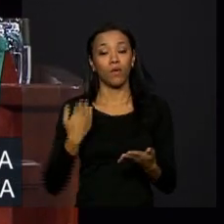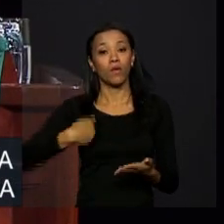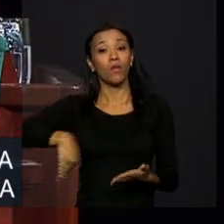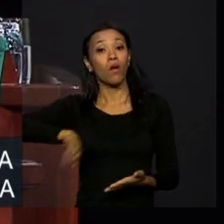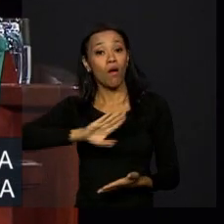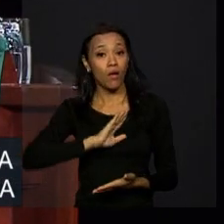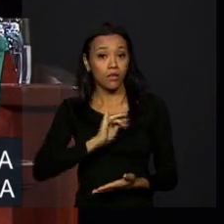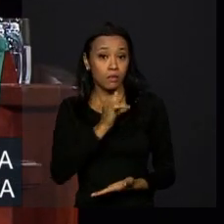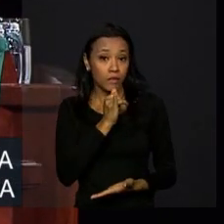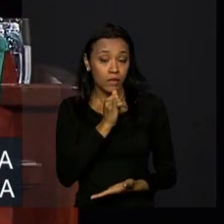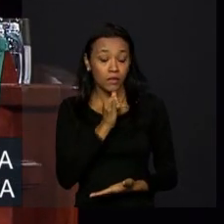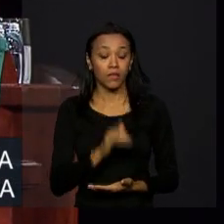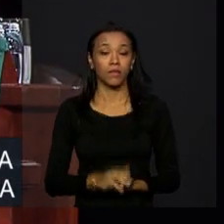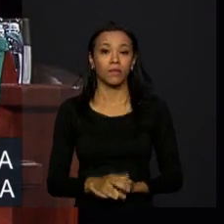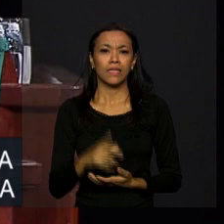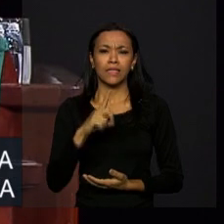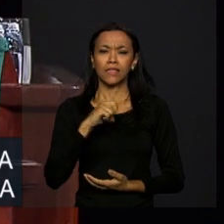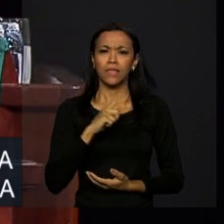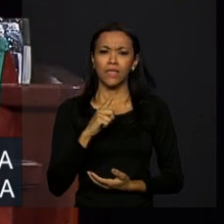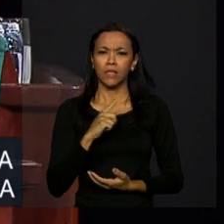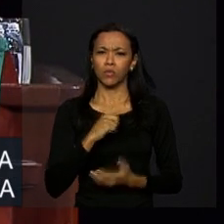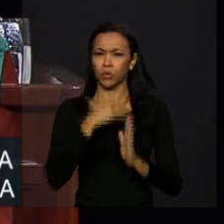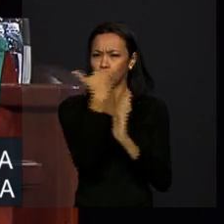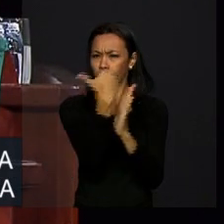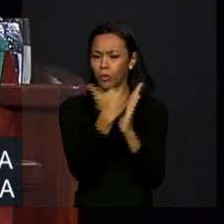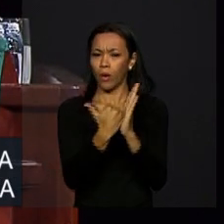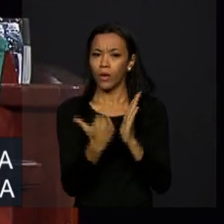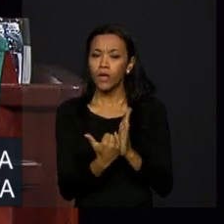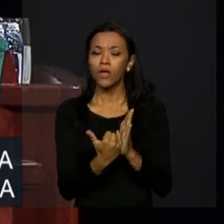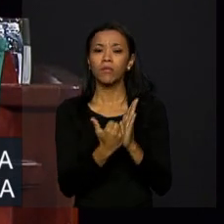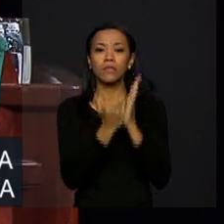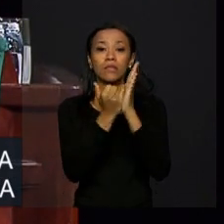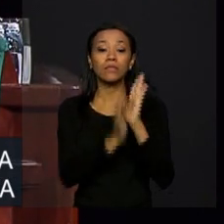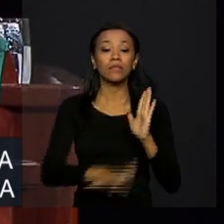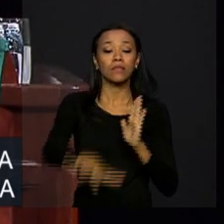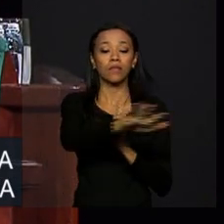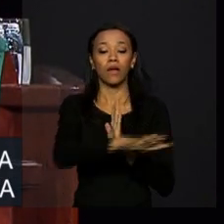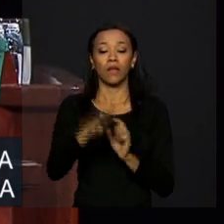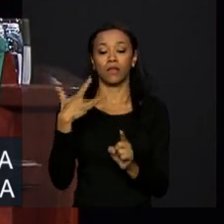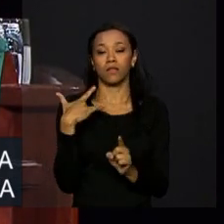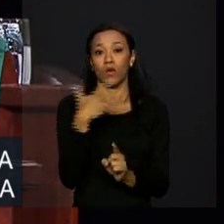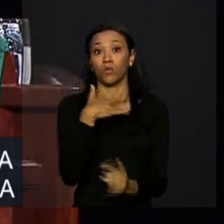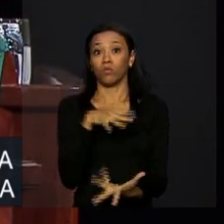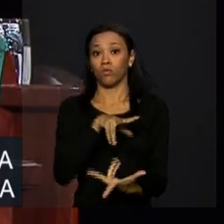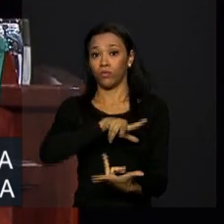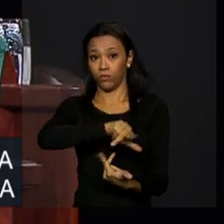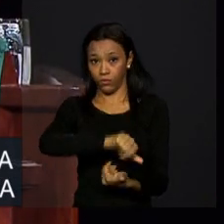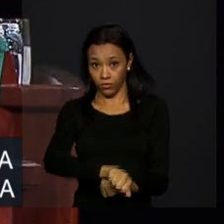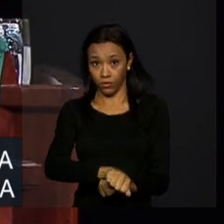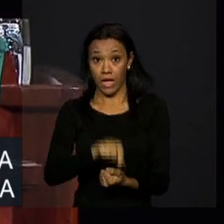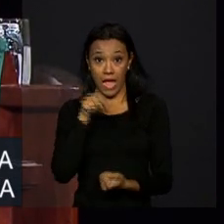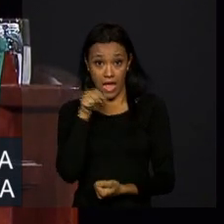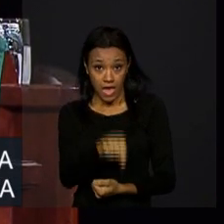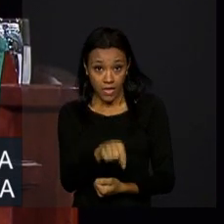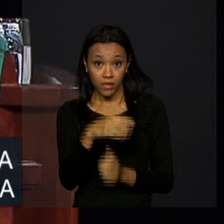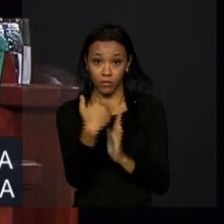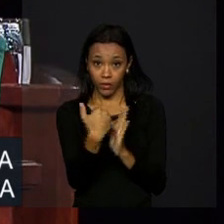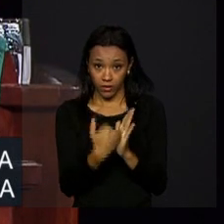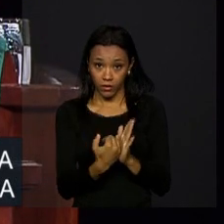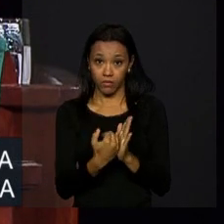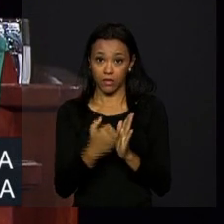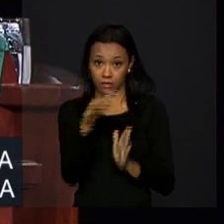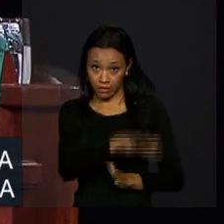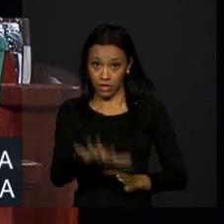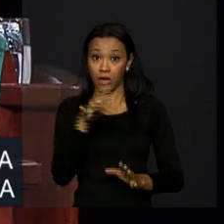exemplo possuímos um dos maiores programas públicos de saúde do mundo e este programa abre